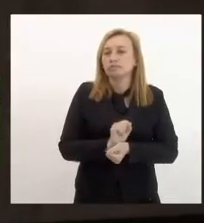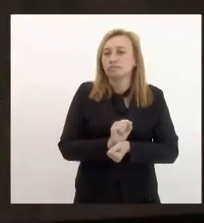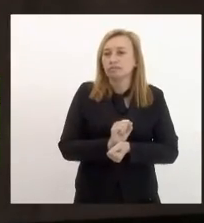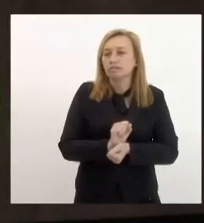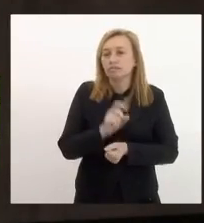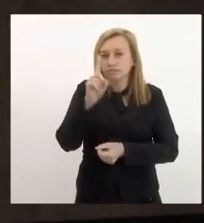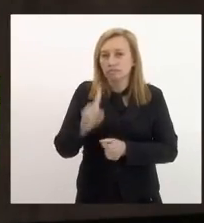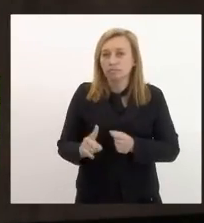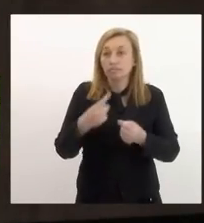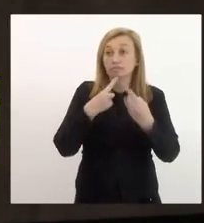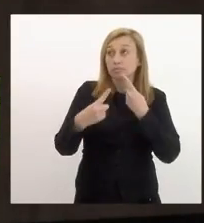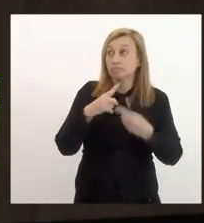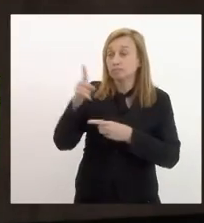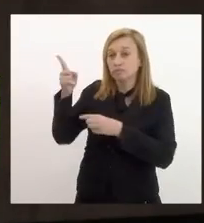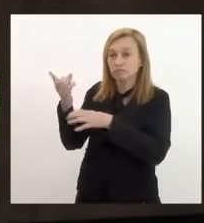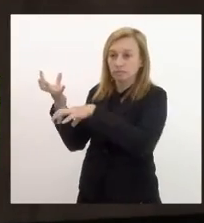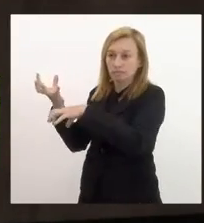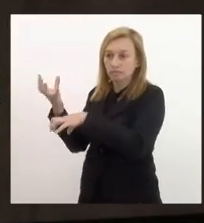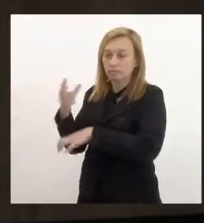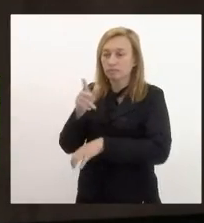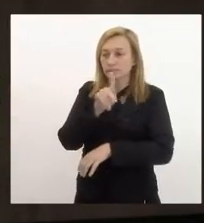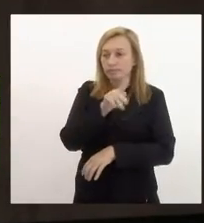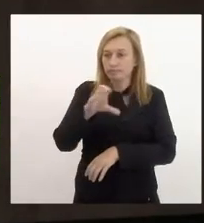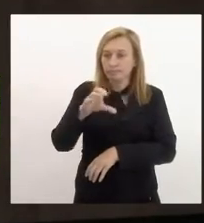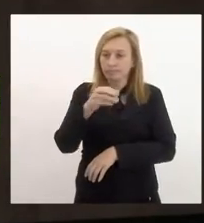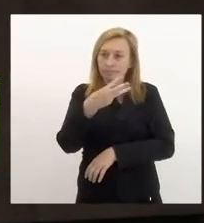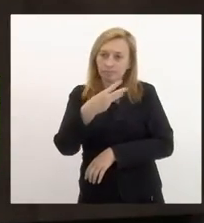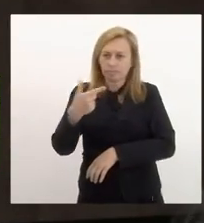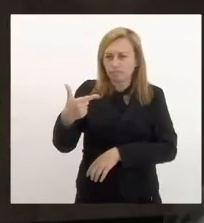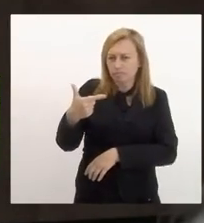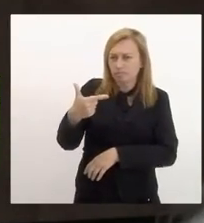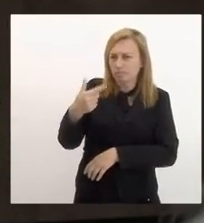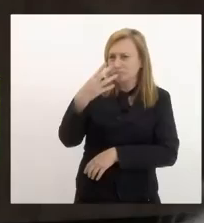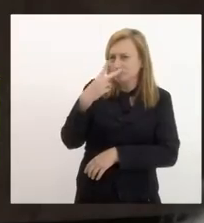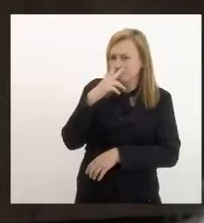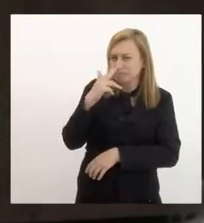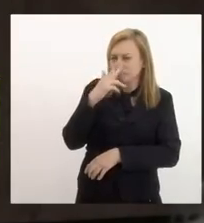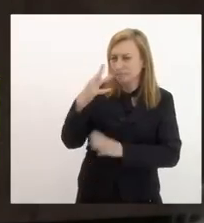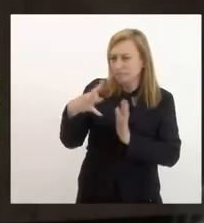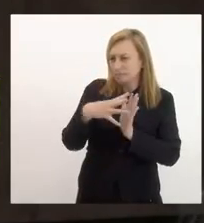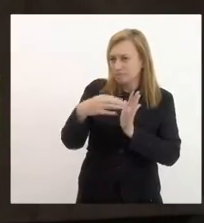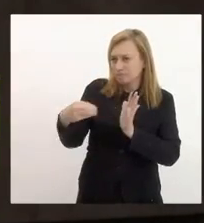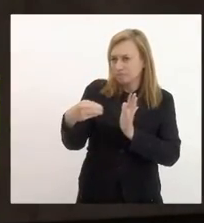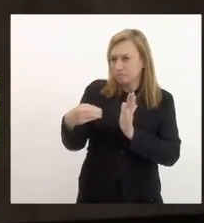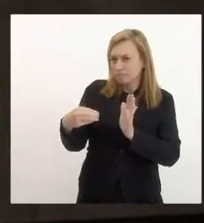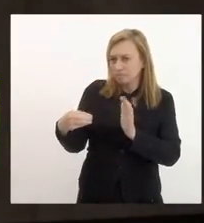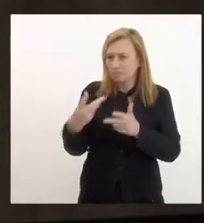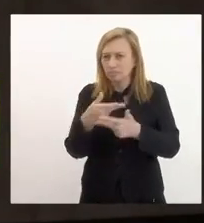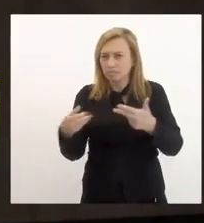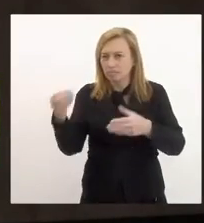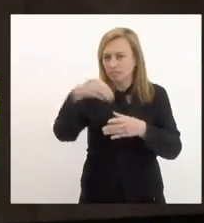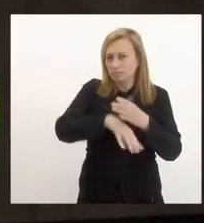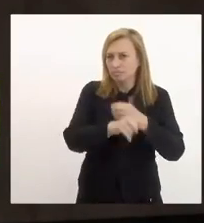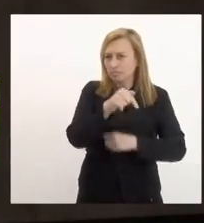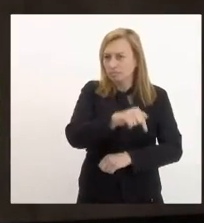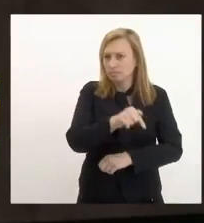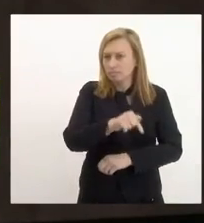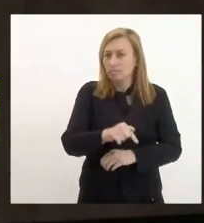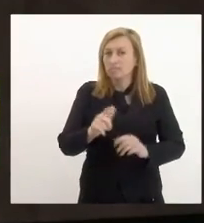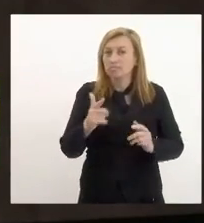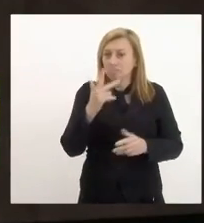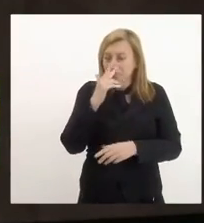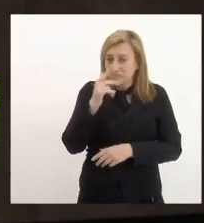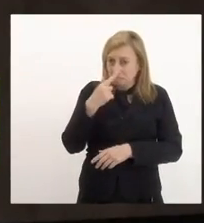direito é o que está sendo discutido em Brasília na pack 32 e parece que copiou e colou algumas coisas aqui dentro do jeito a